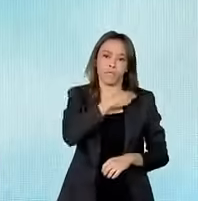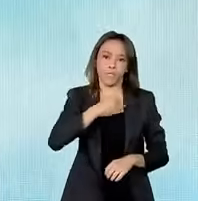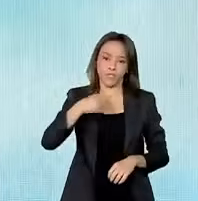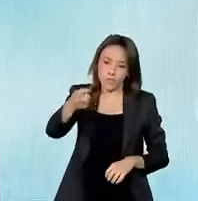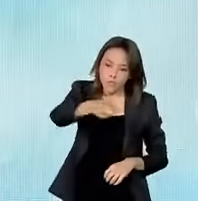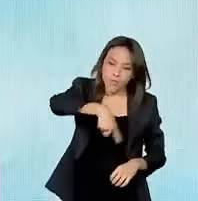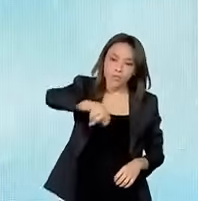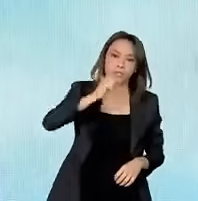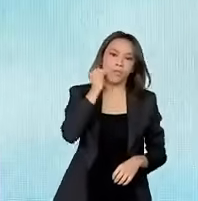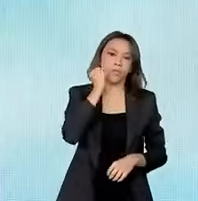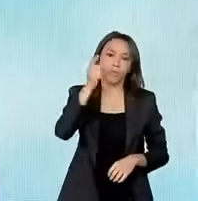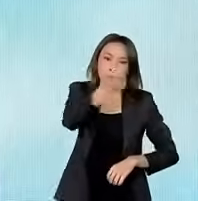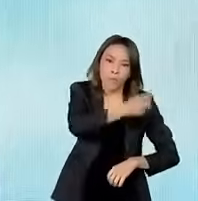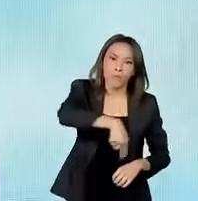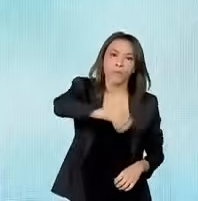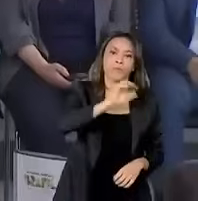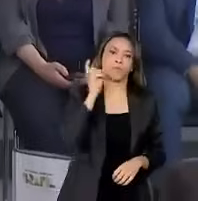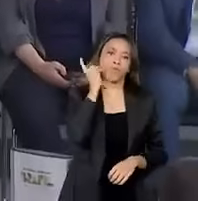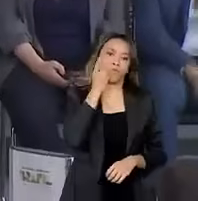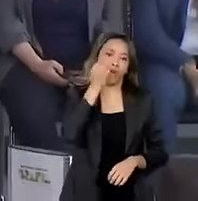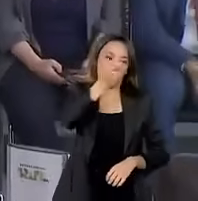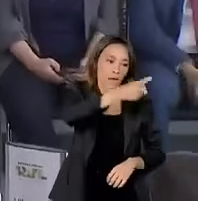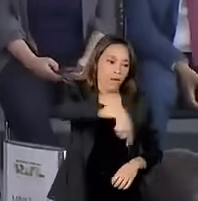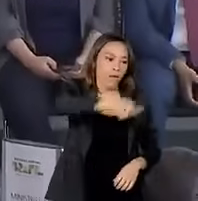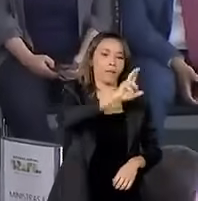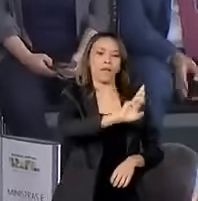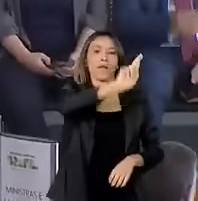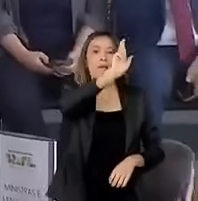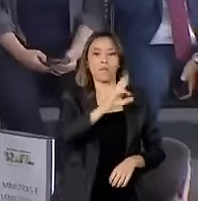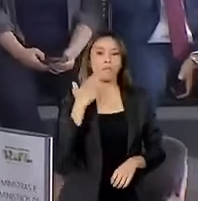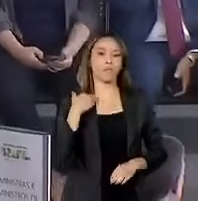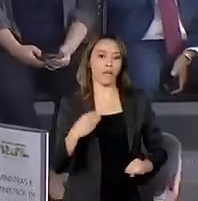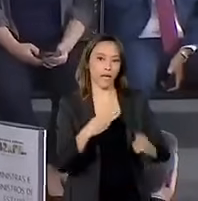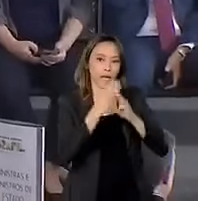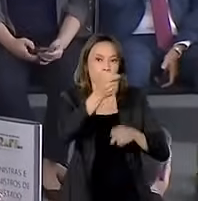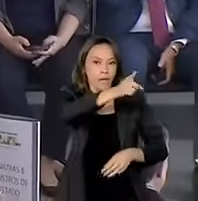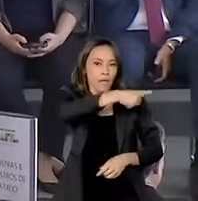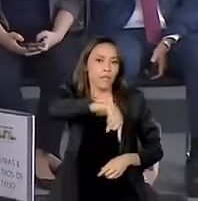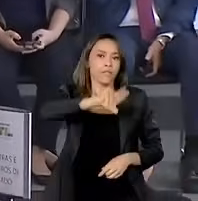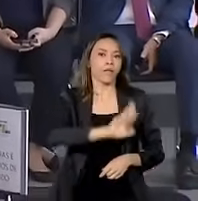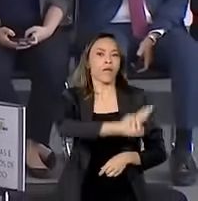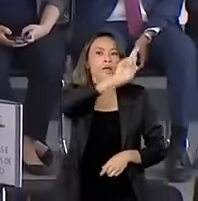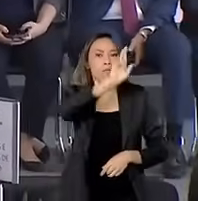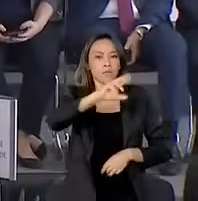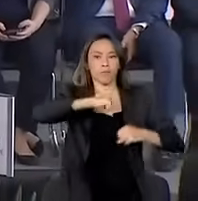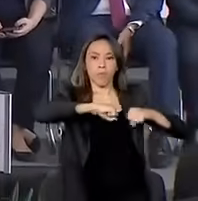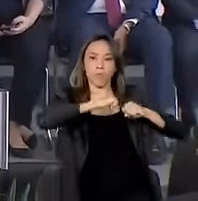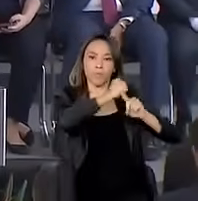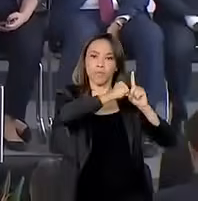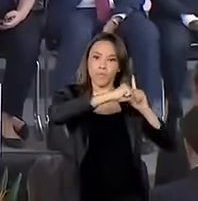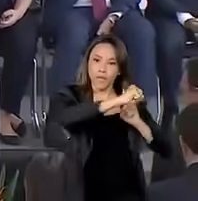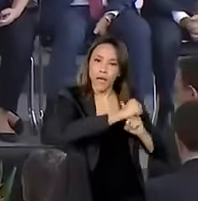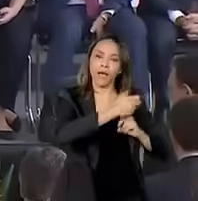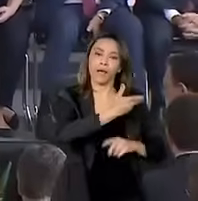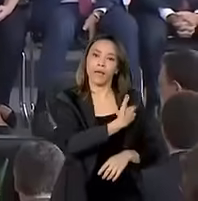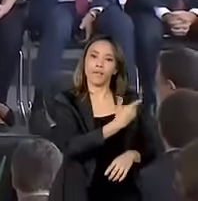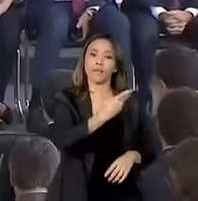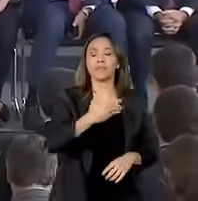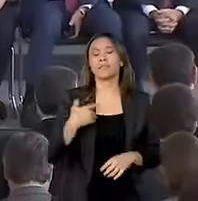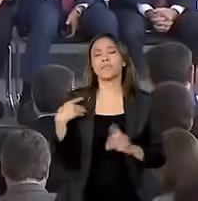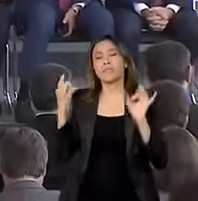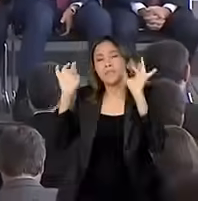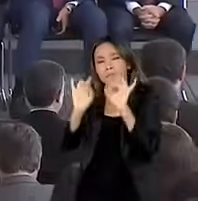deputados, representantes da Caixa Econômica, dos movimentos, das entidades. Em